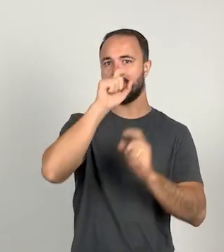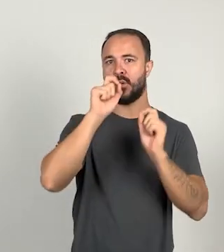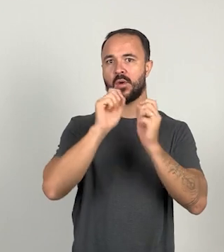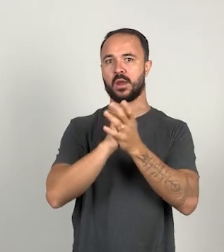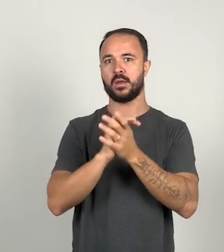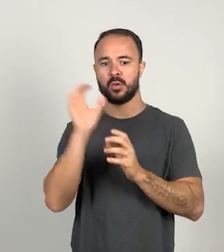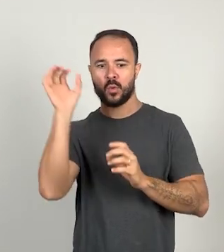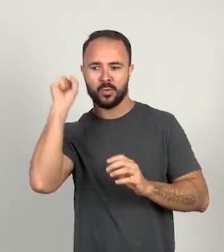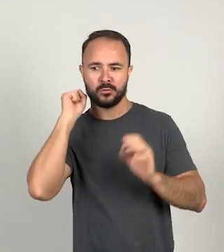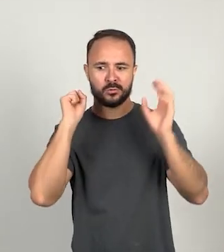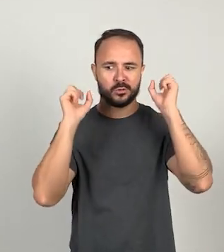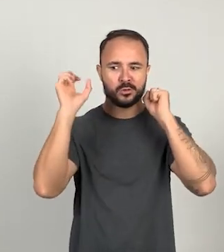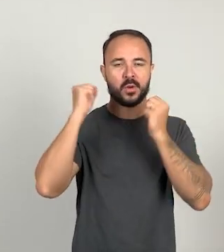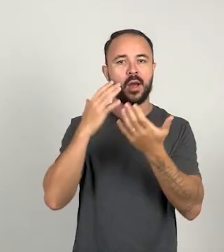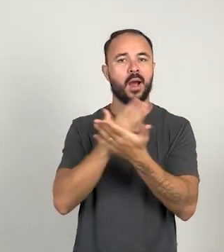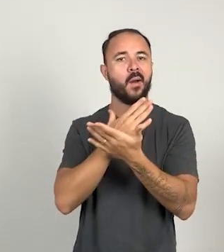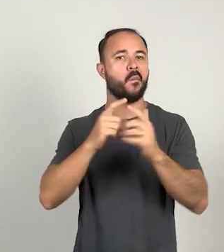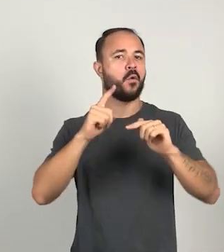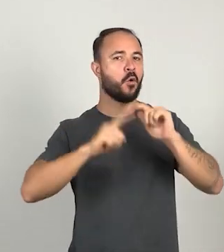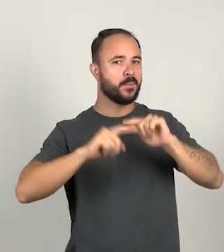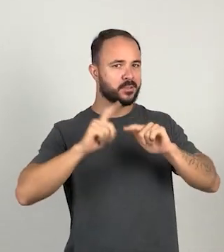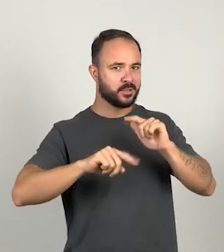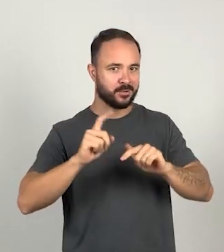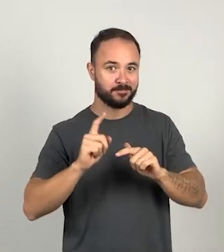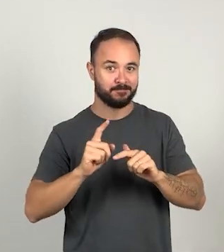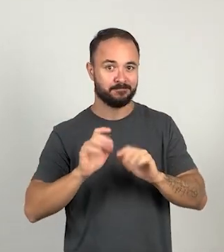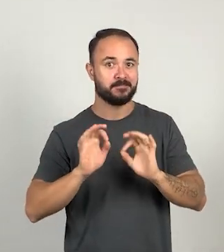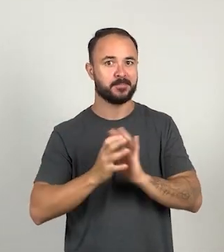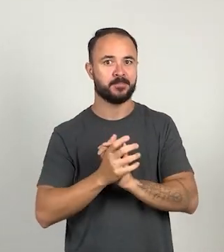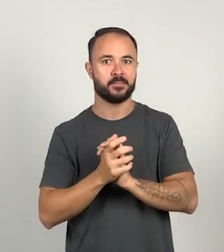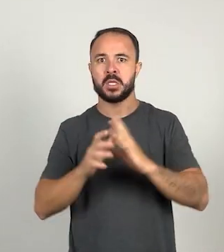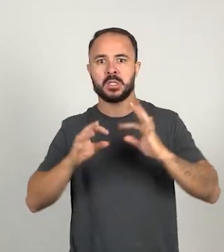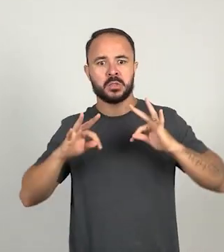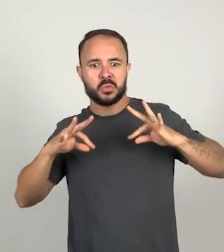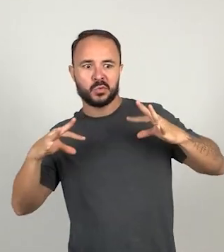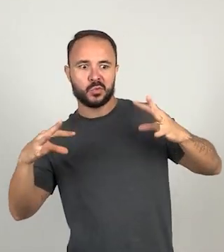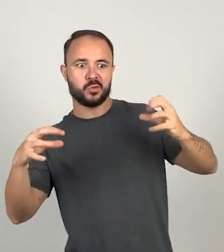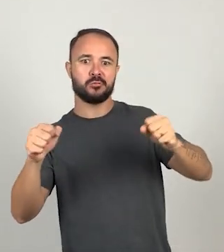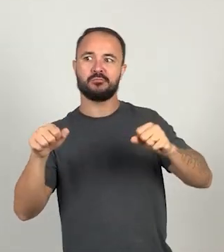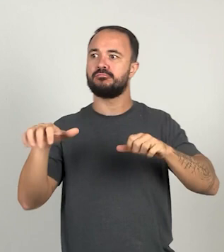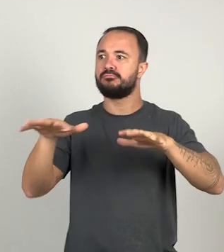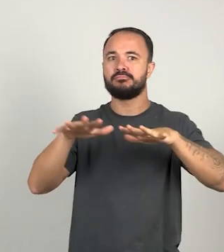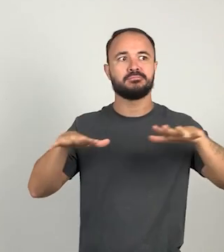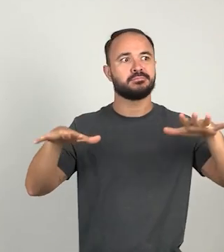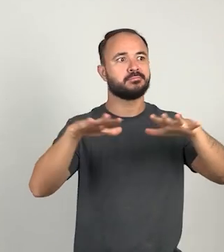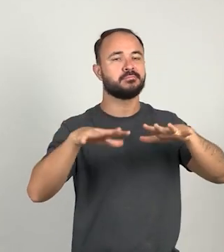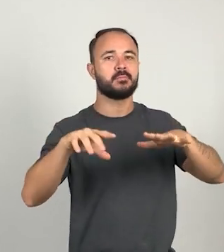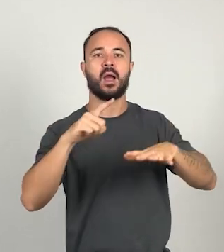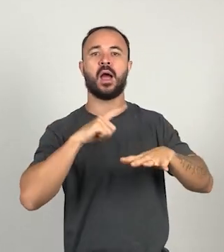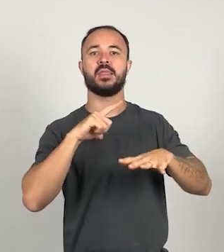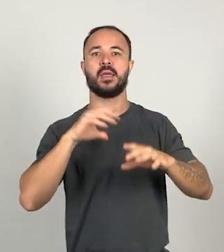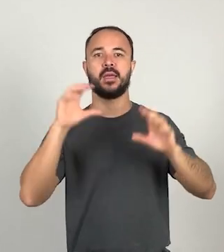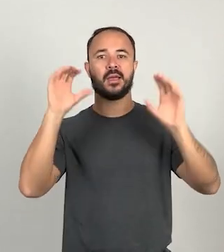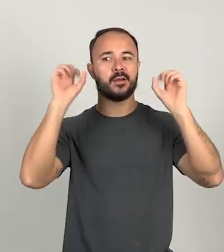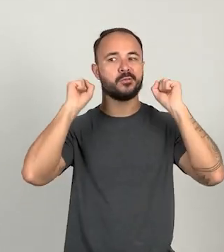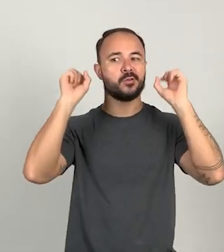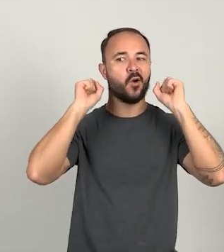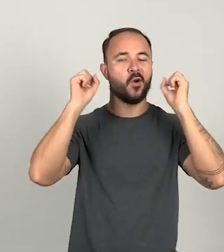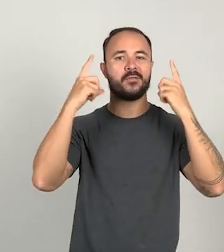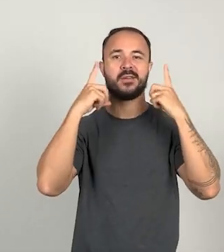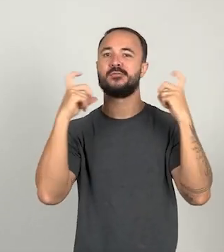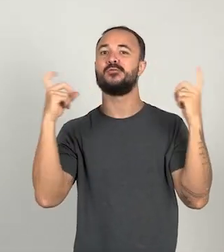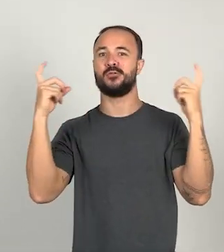de alguns objetos. Tudo ao nosso redor produz som. Se eu bater as minhas duas